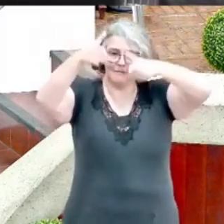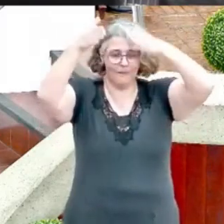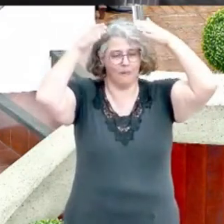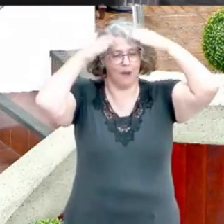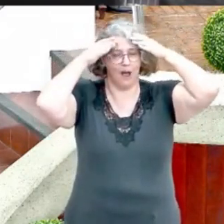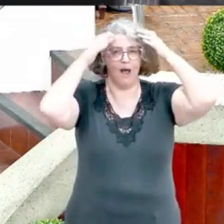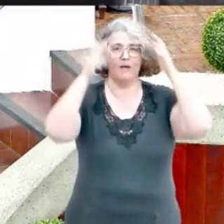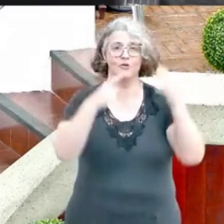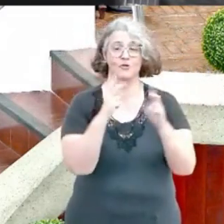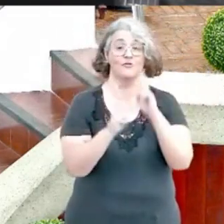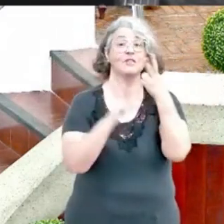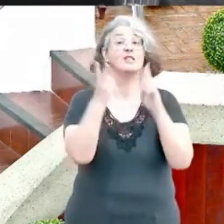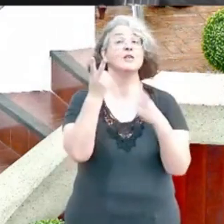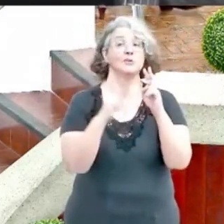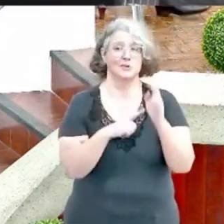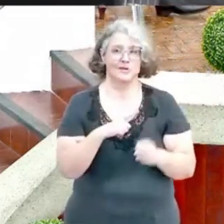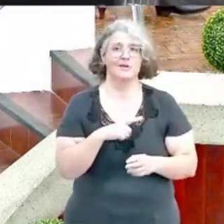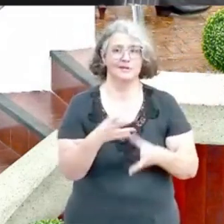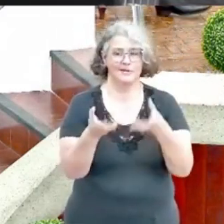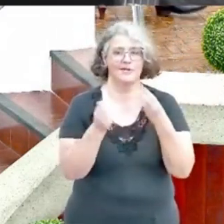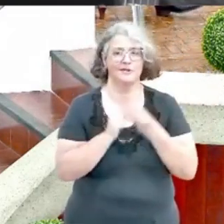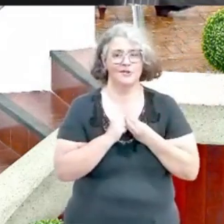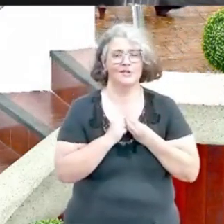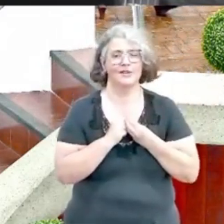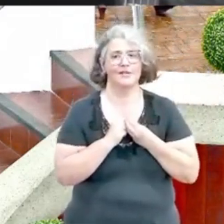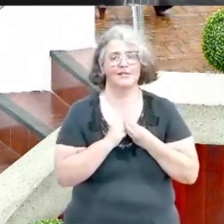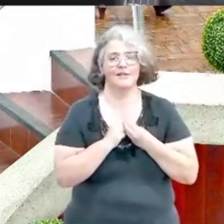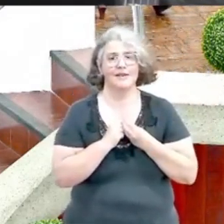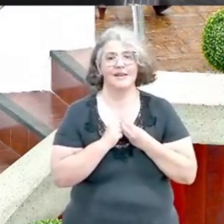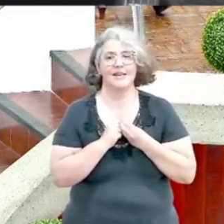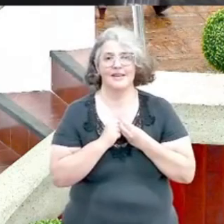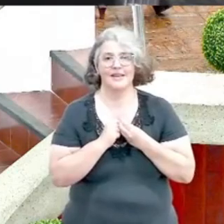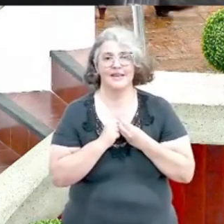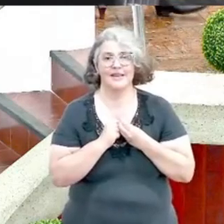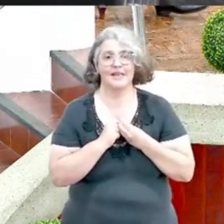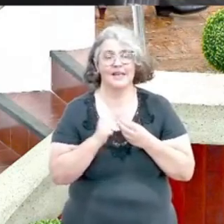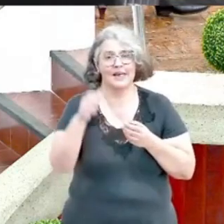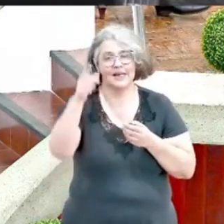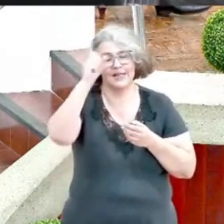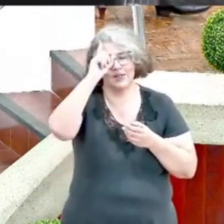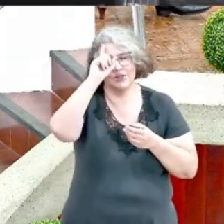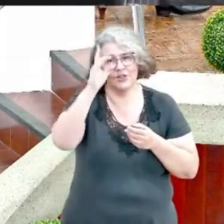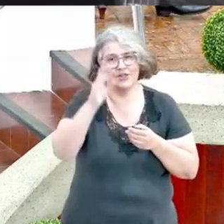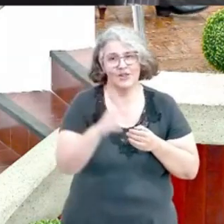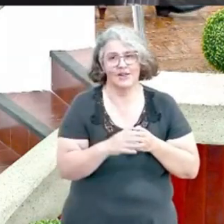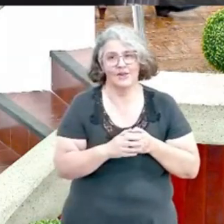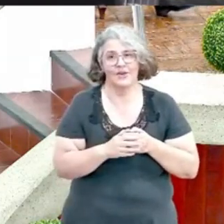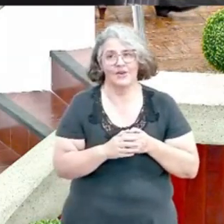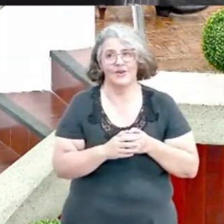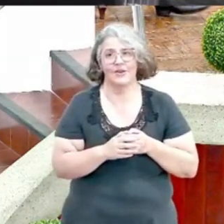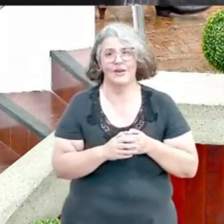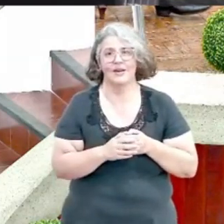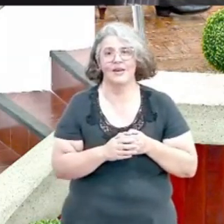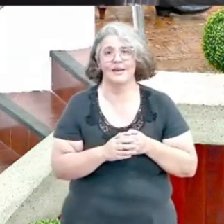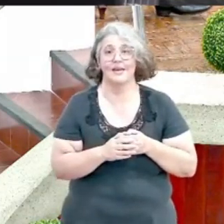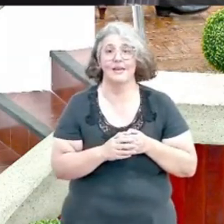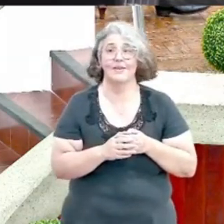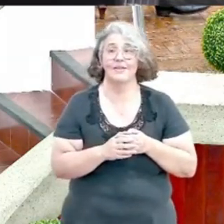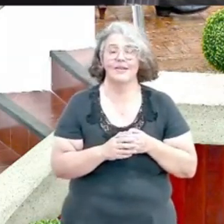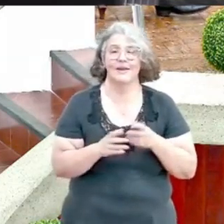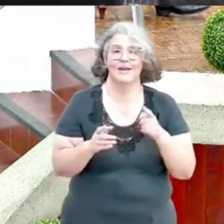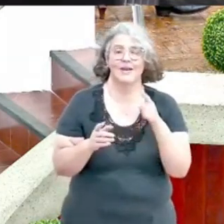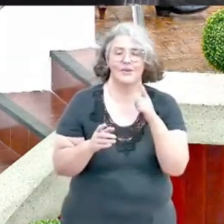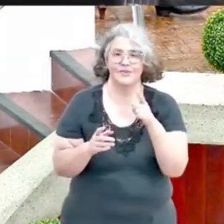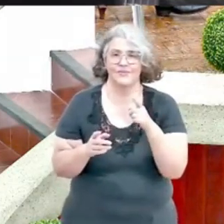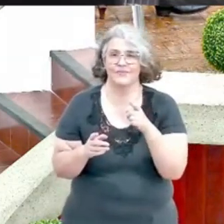é a igreja. Só que lá em Isaías 28 diz que naquele dia o Senhor será a